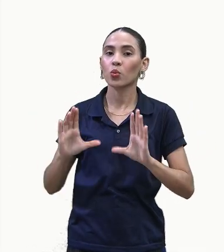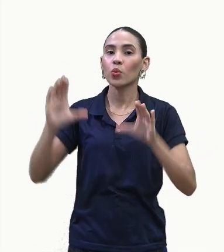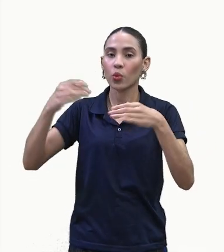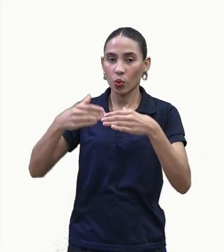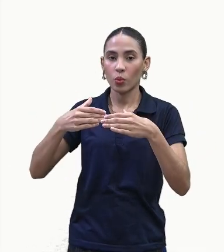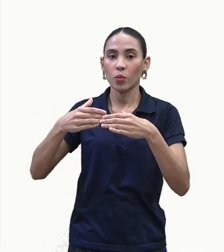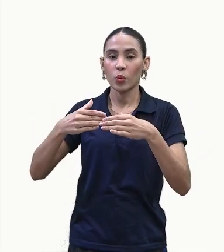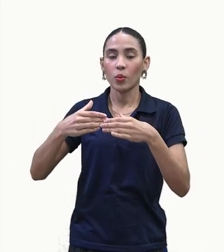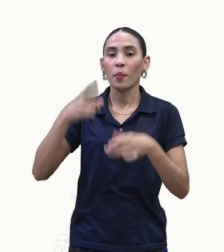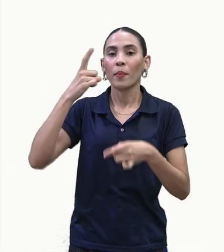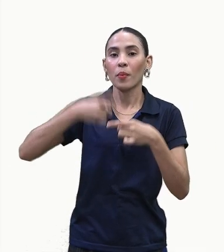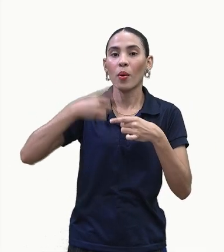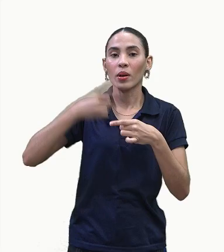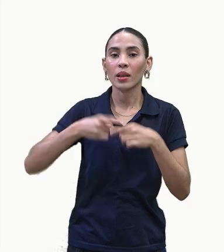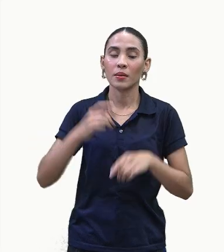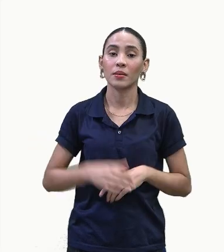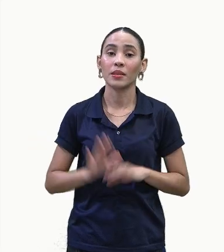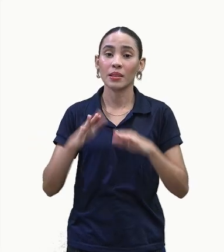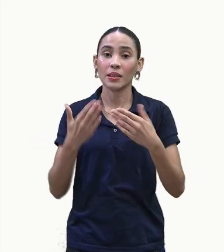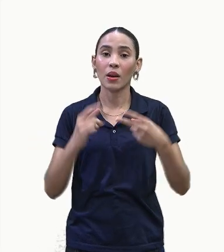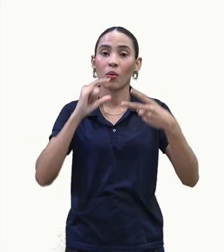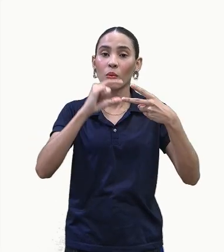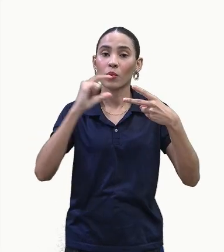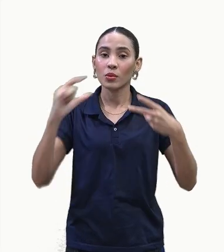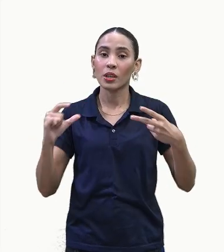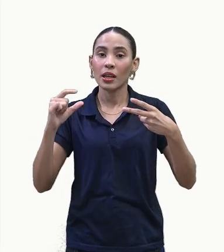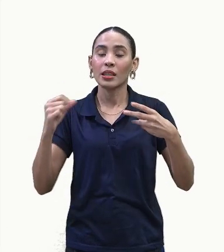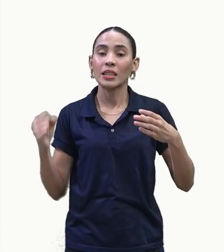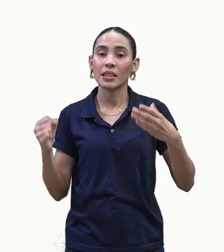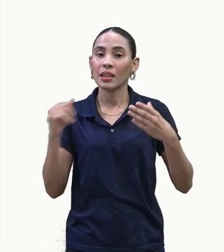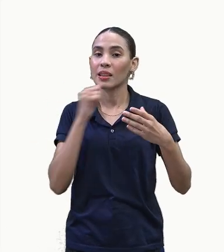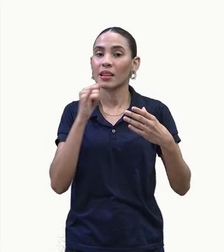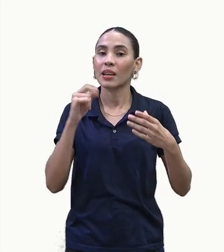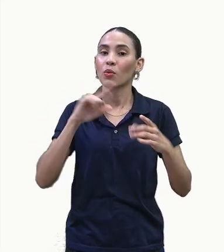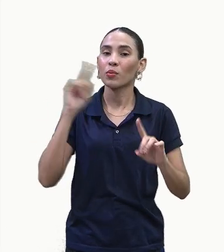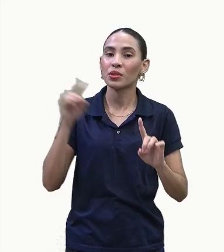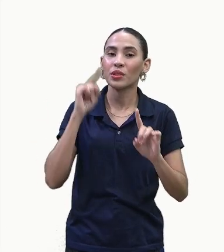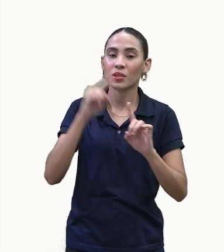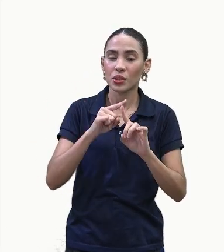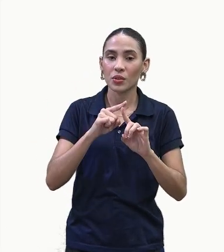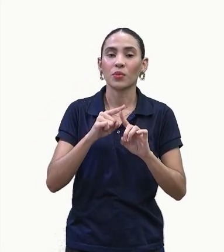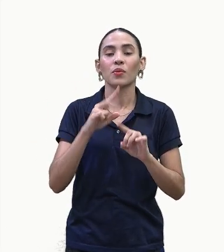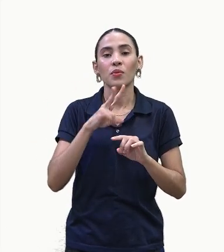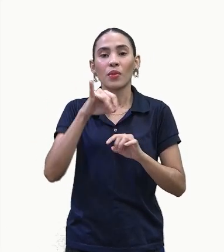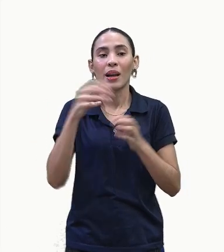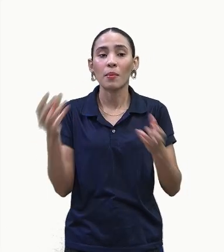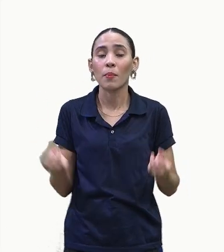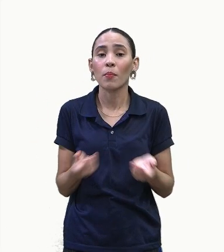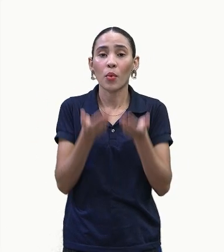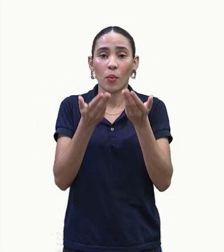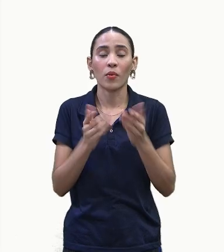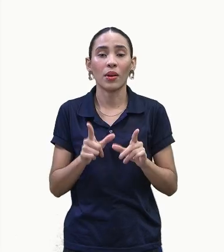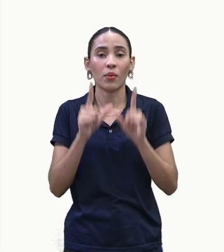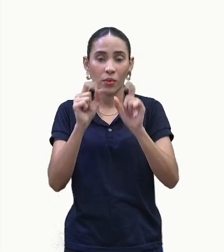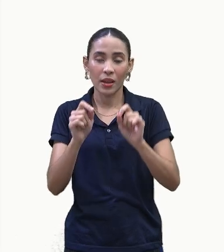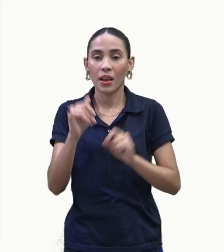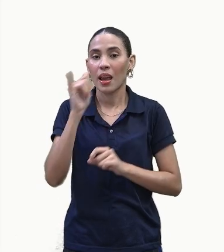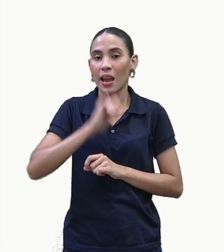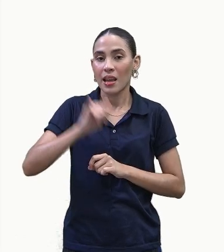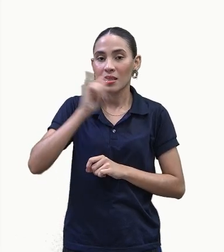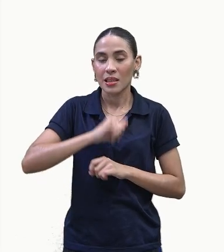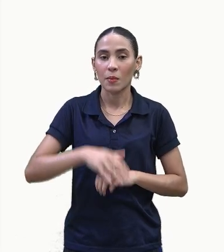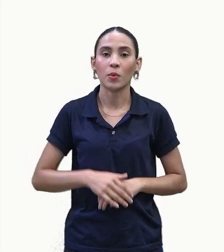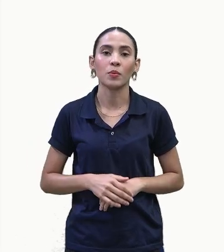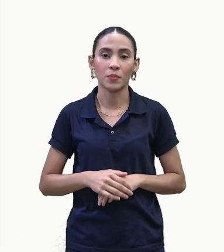espécie. Por quê? Esse gene ele foi inserido com uma finalidade, ele vai promover, então, digamos